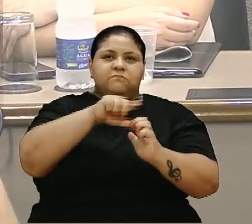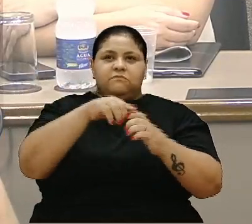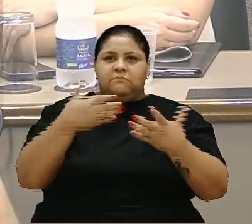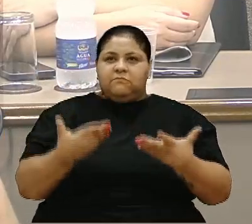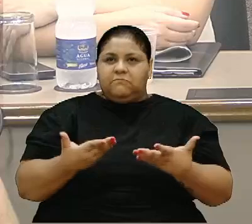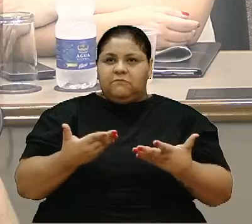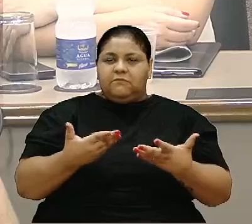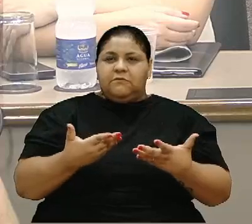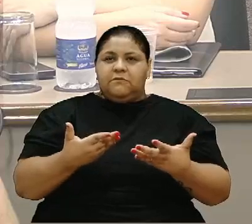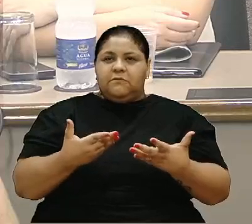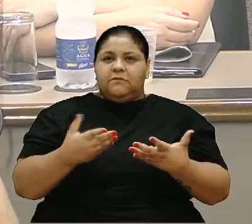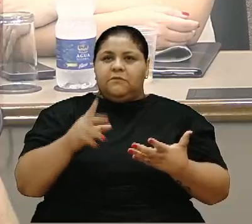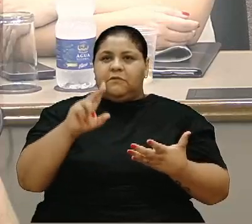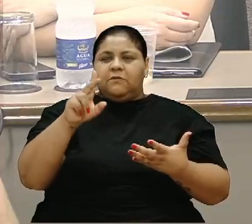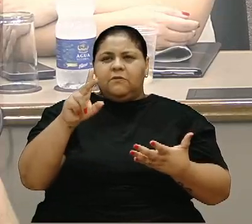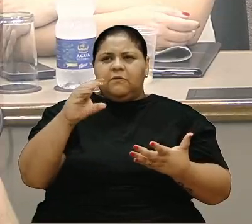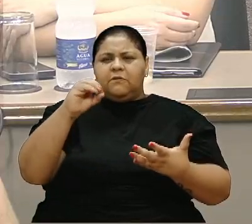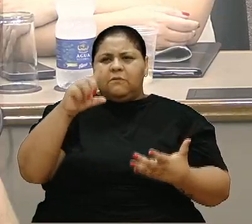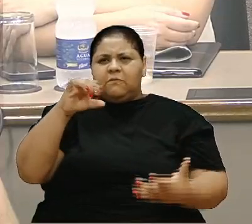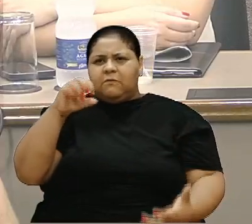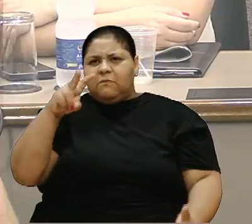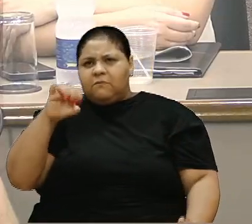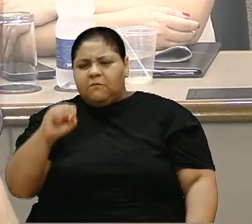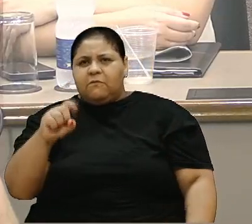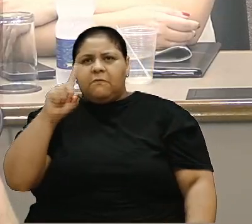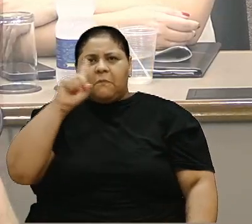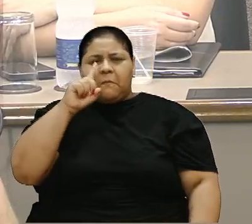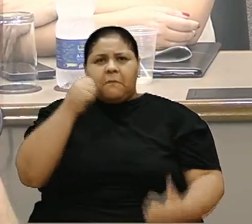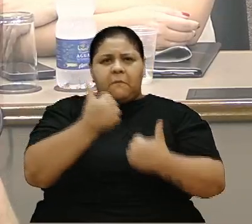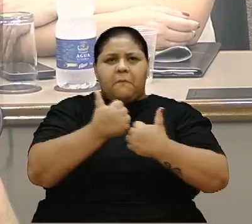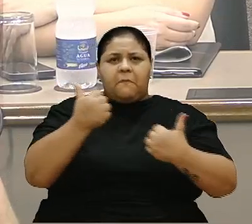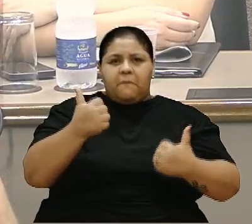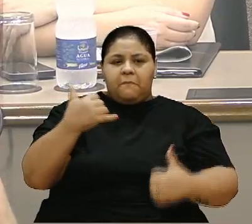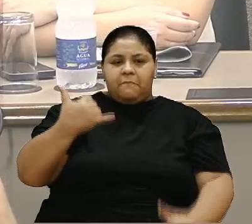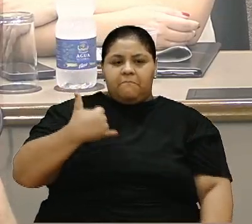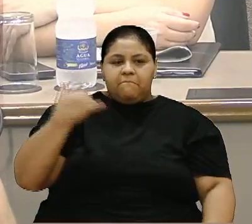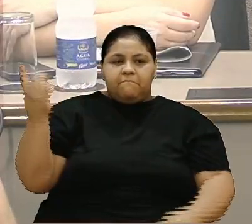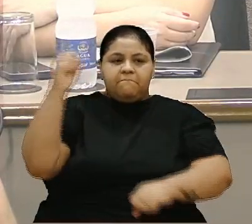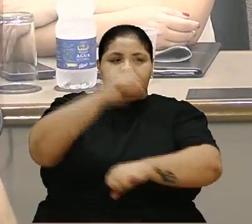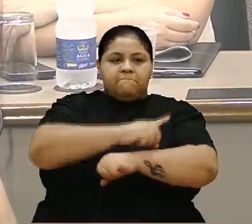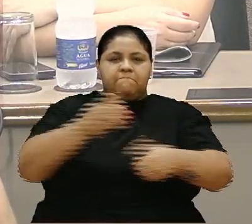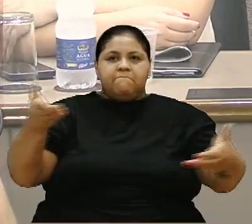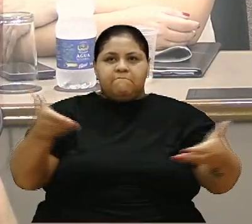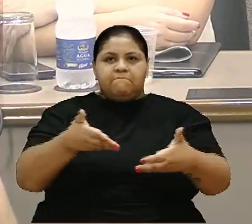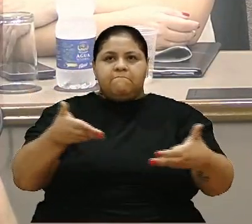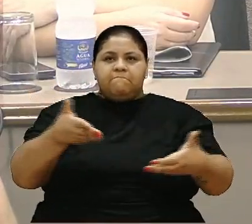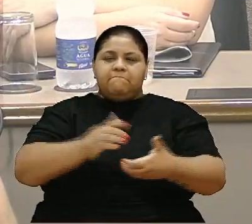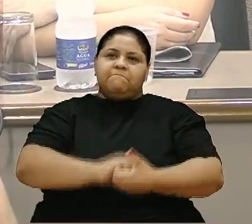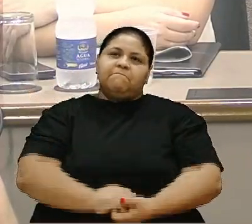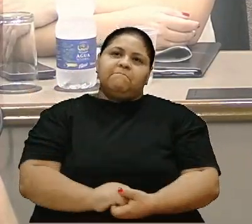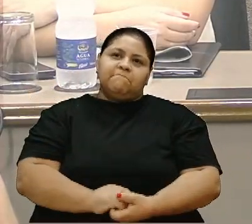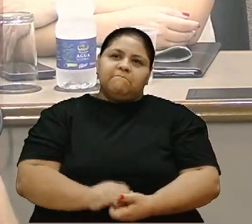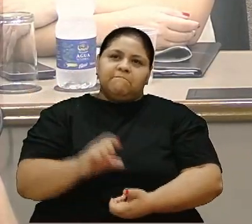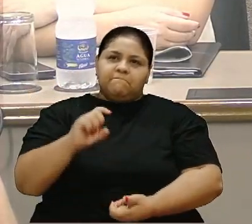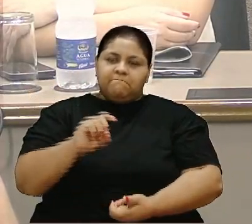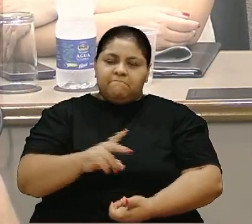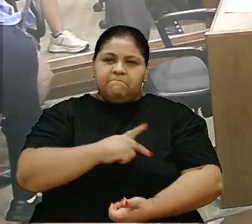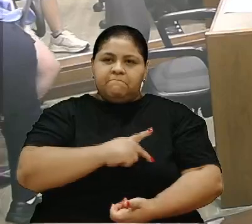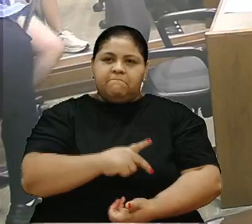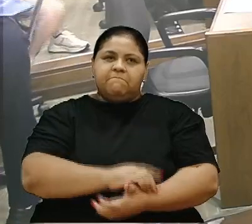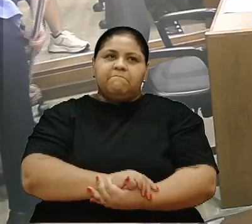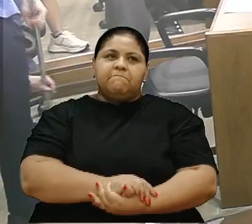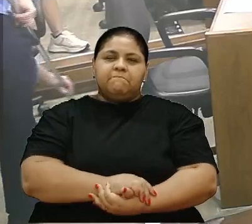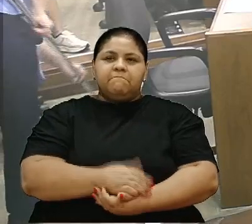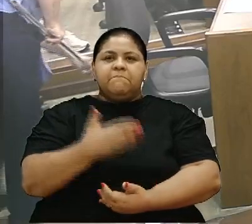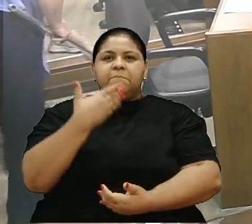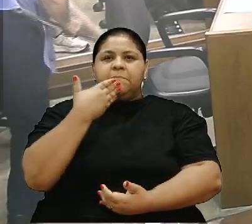senhora Olívia Castilhos, mãe também da nossa assessora, que aniversaria no dia de hoje, a dona Olívia Castilhos. Era isso, senhor presidente. Peço